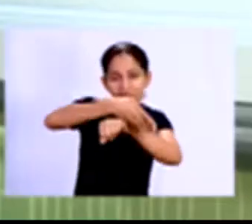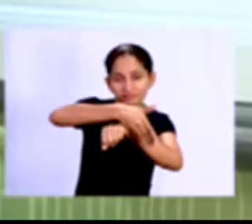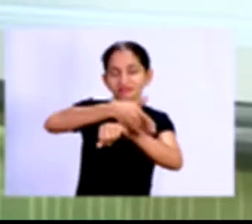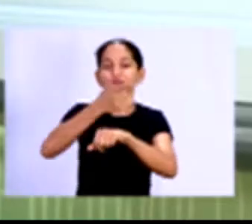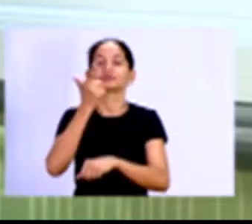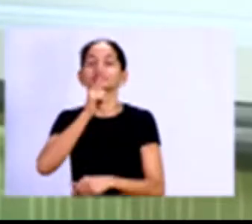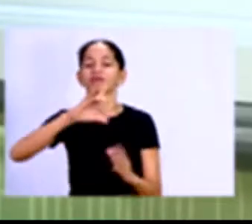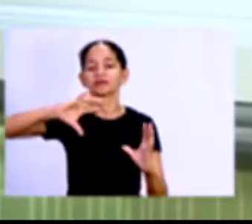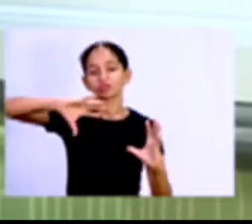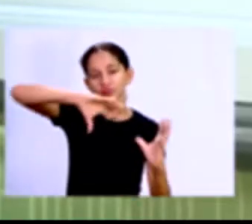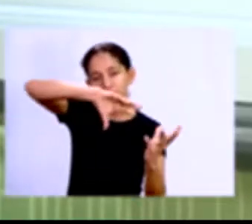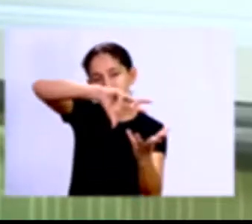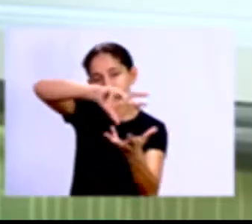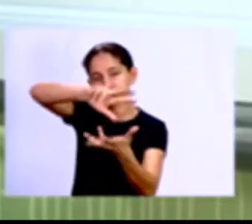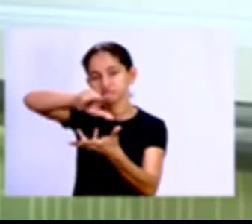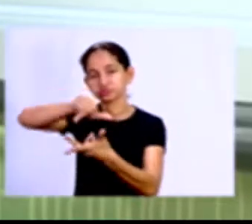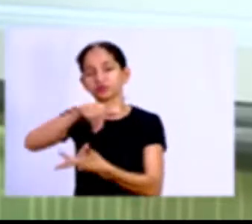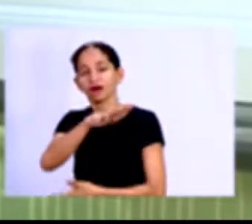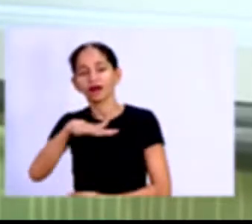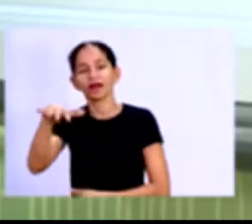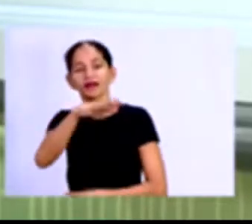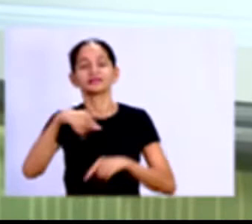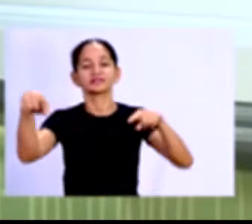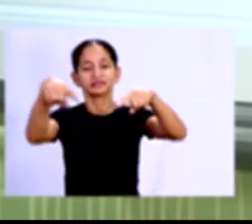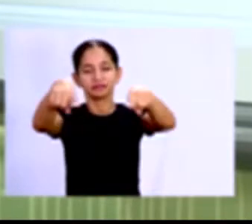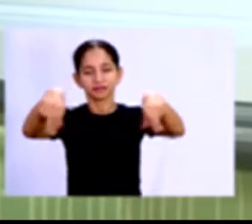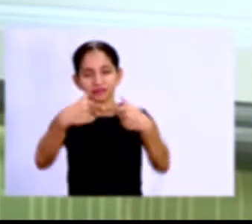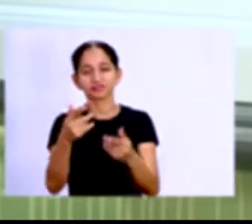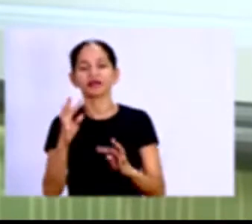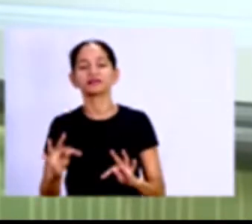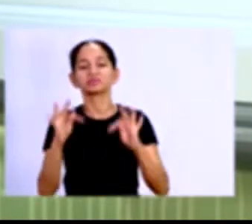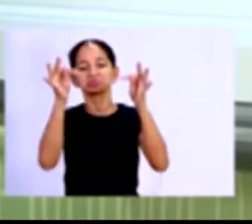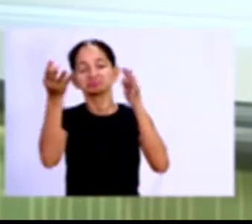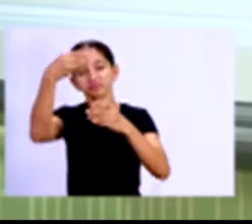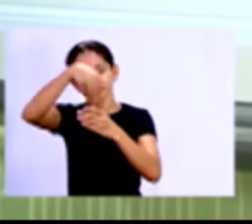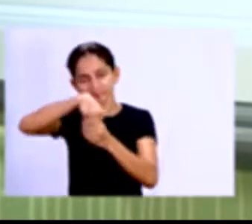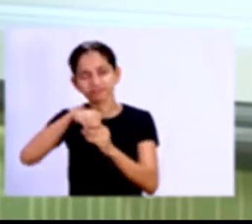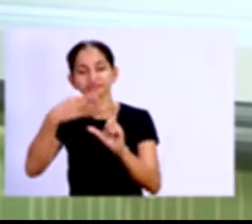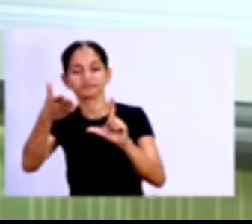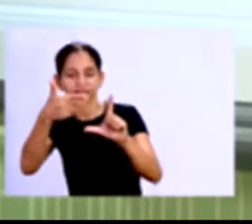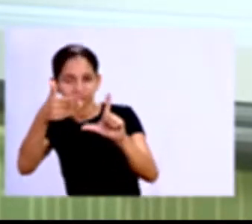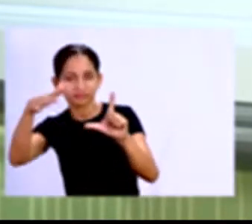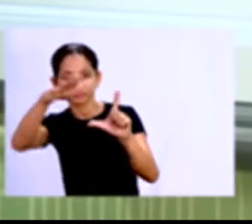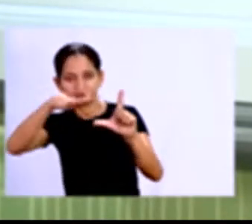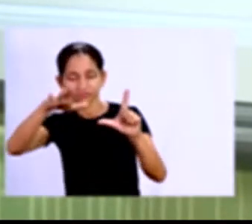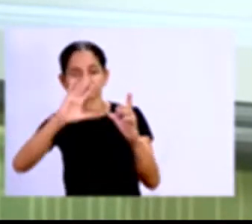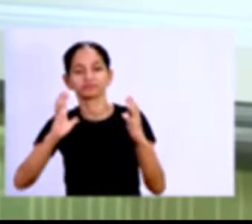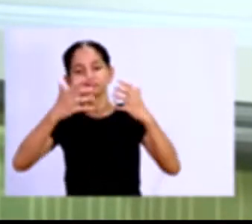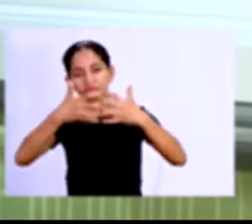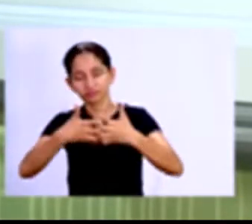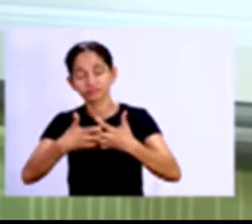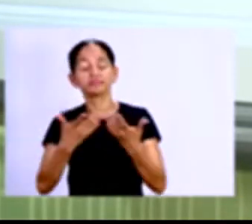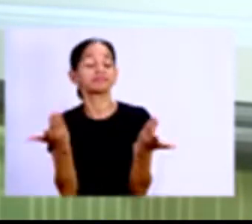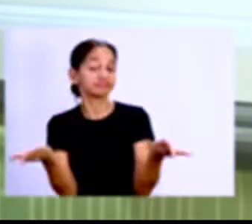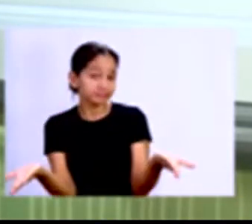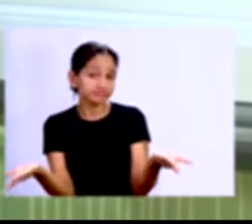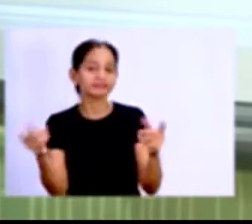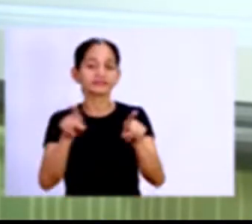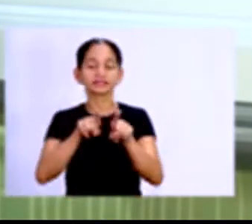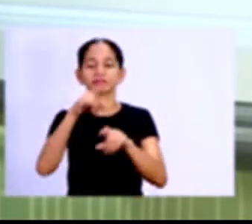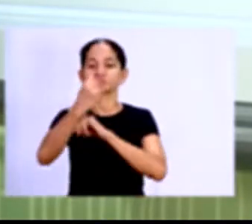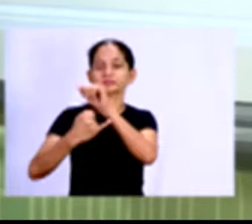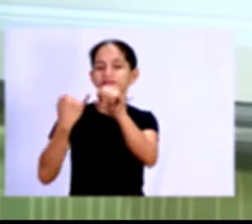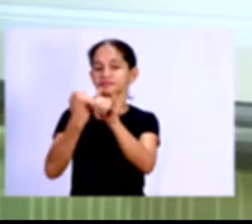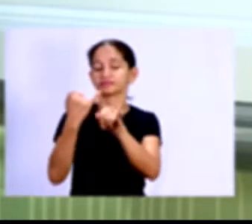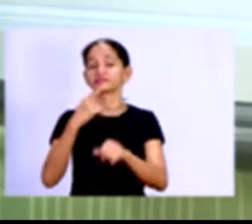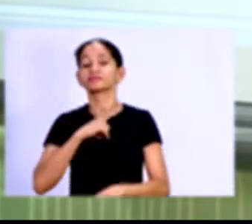esse mundo virtual, a essas salas de aulas virtuais, a um ambiente virtual de aprendizagem. Por meio da internet,